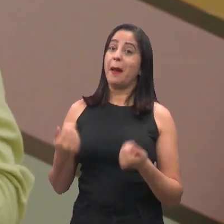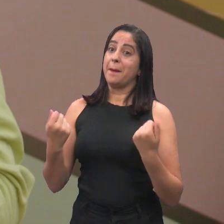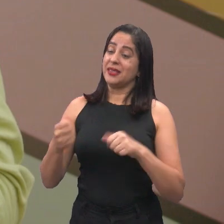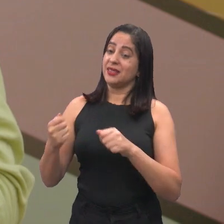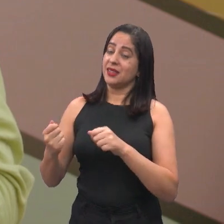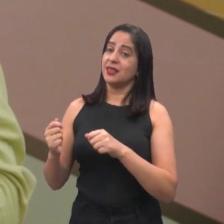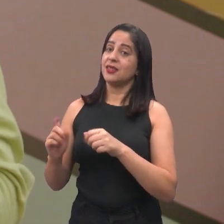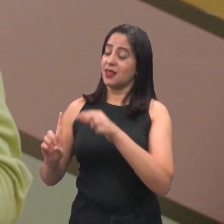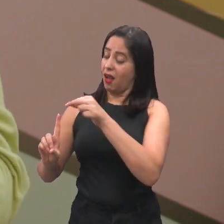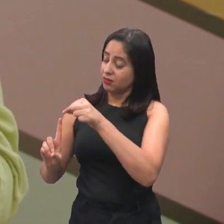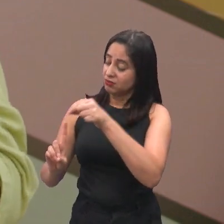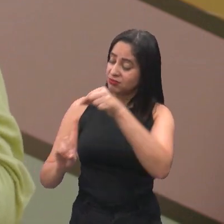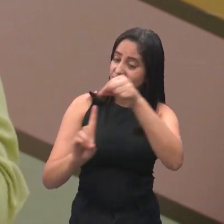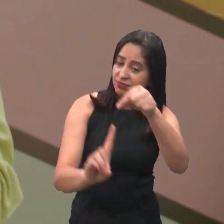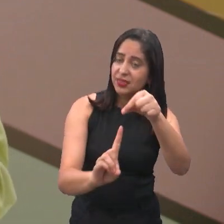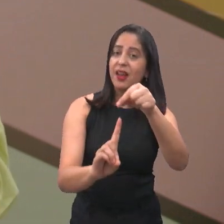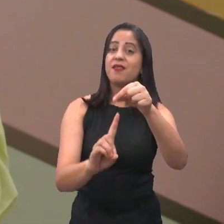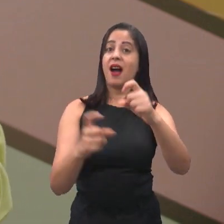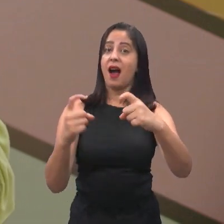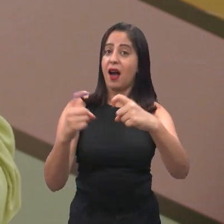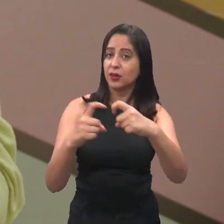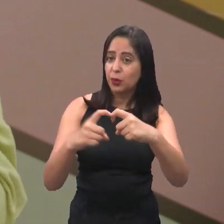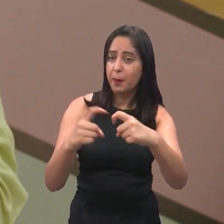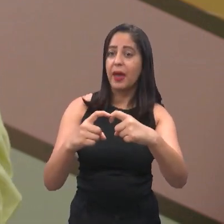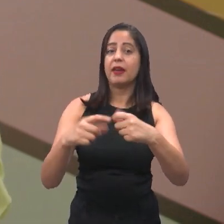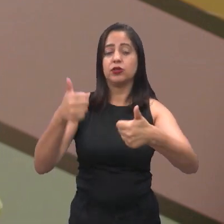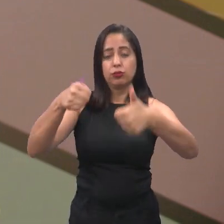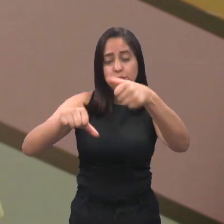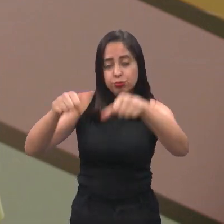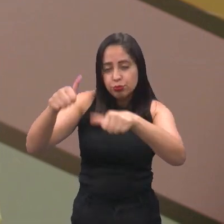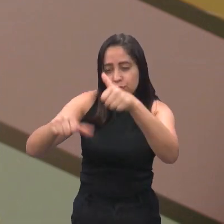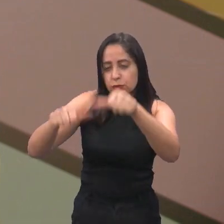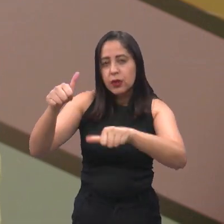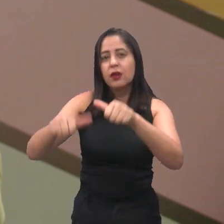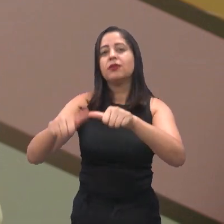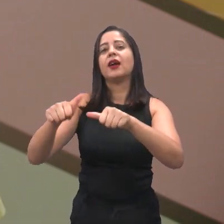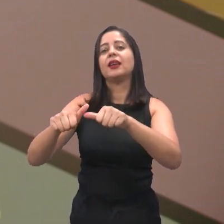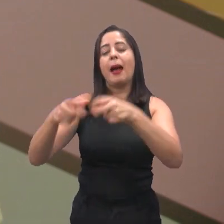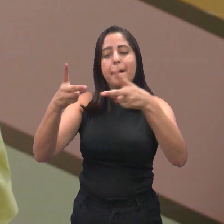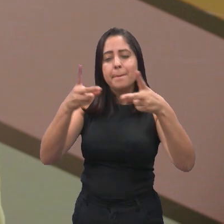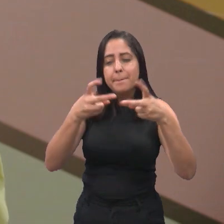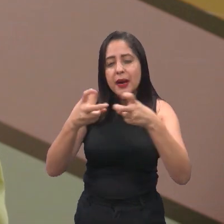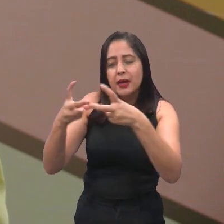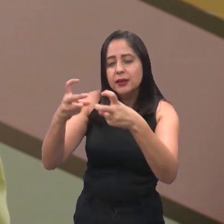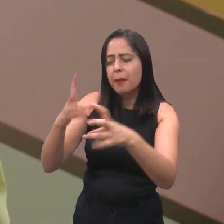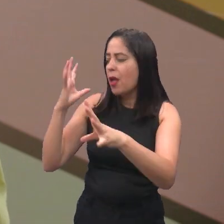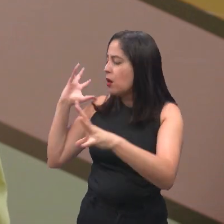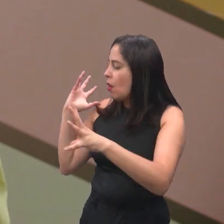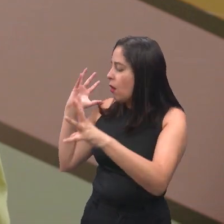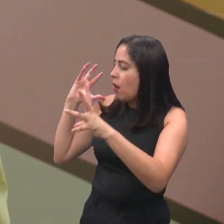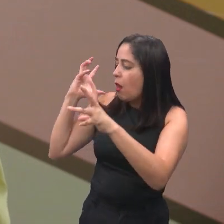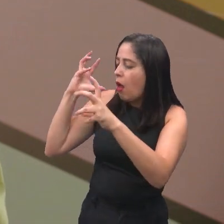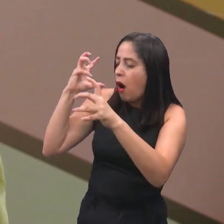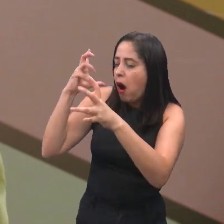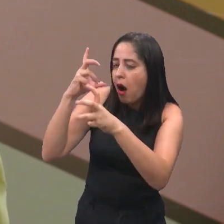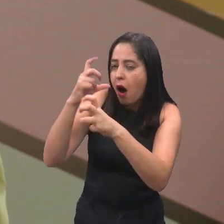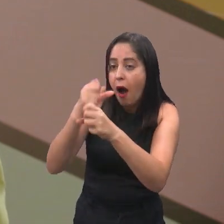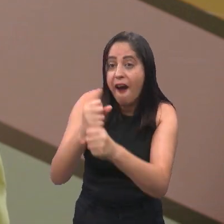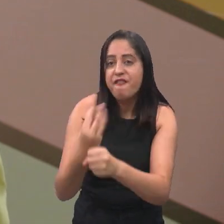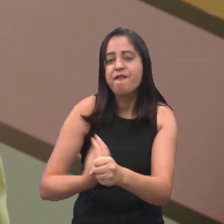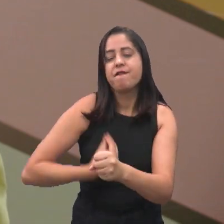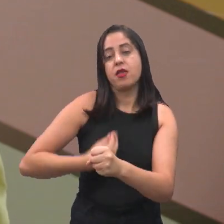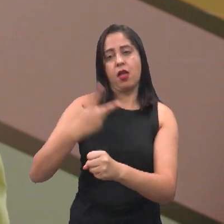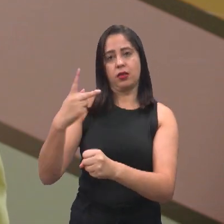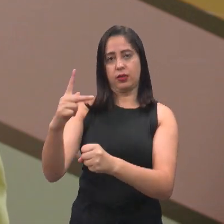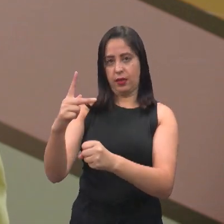conversar com essa pessoa e identificar qual o histórico, qual o cenário, como essa pessoa tem se comportado e o que ela traz para a